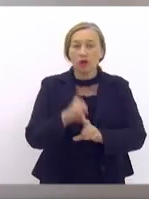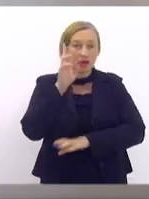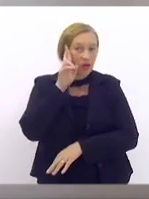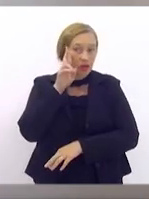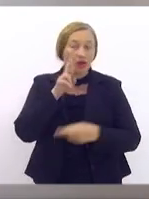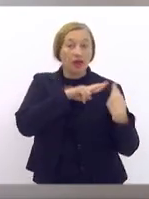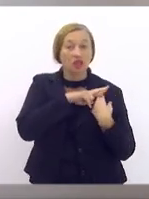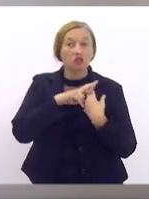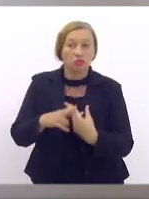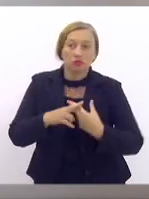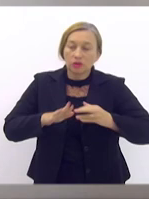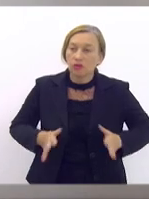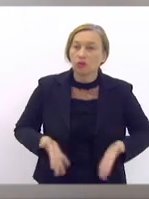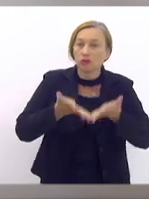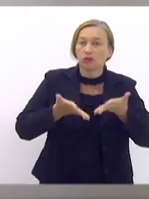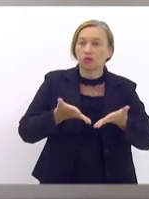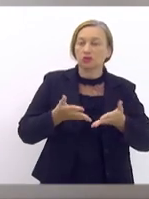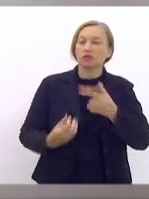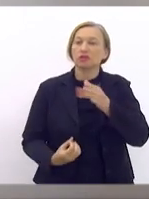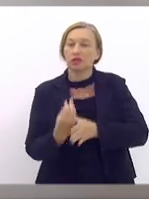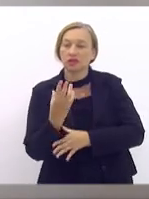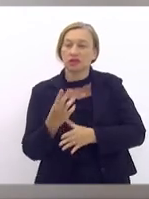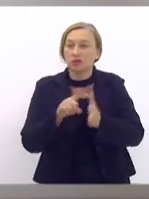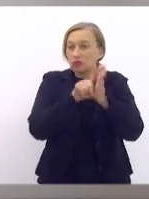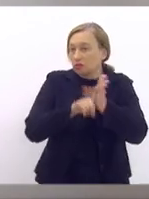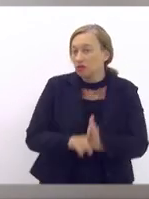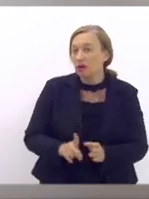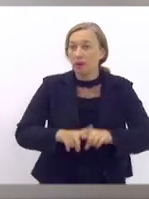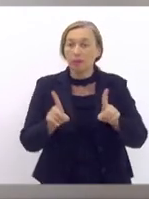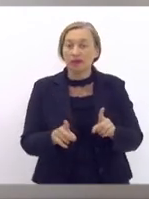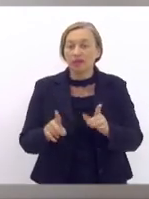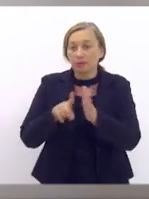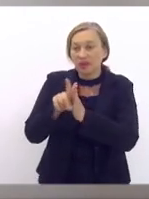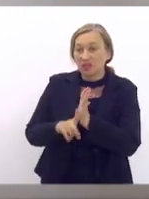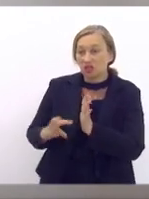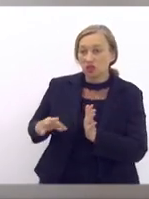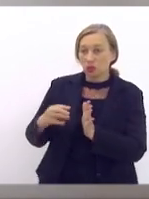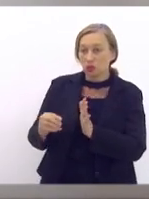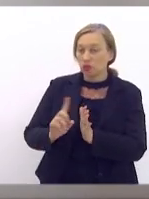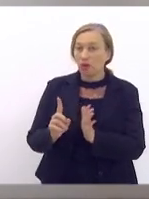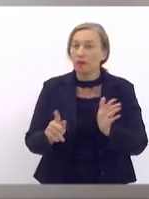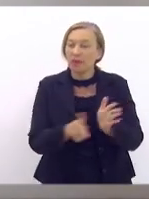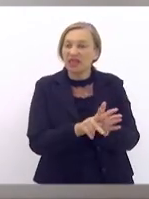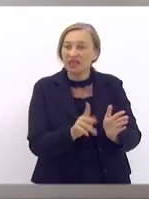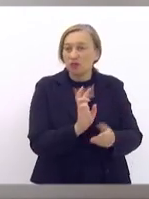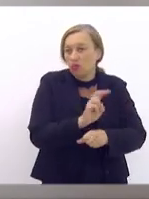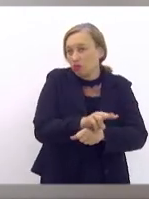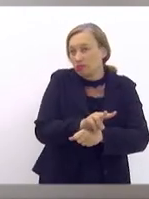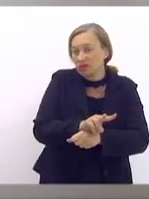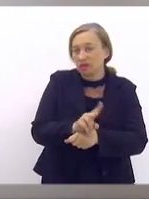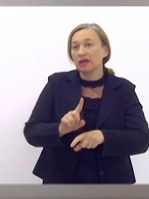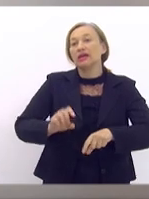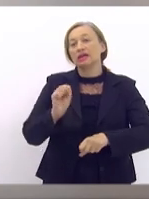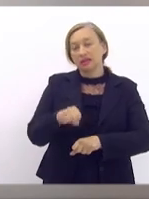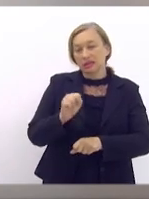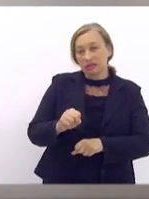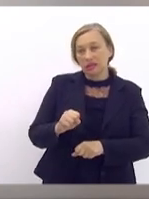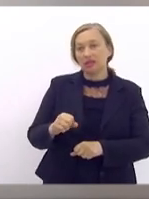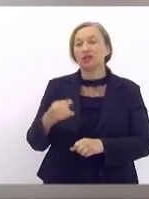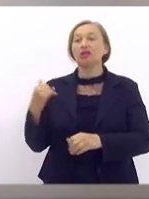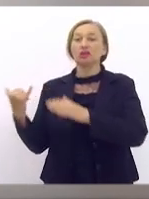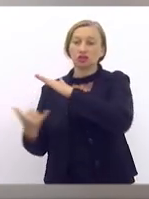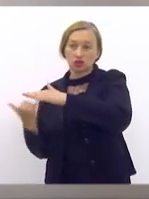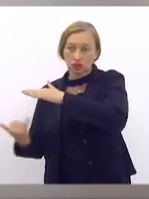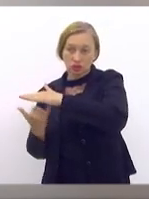por impulsionar a realização de pesquisas. Mas a pesquisa, no fim das contas, ela não é do observatório, ela é uma pesquisa que é feita por aquela instituição